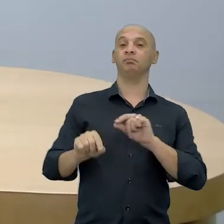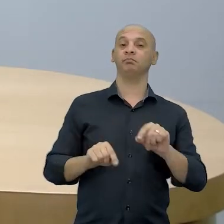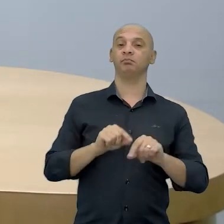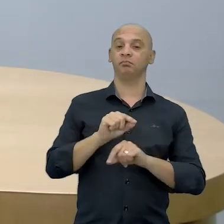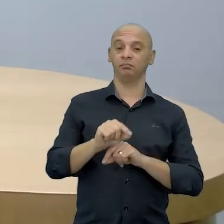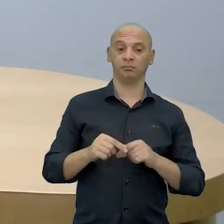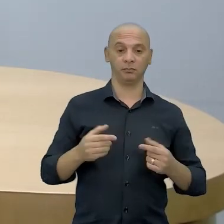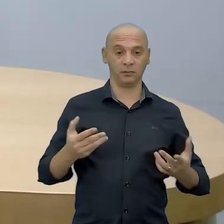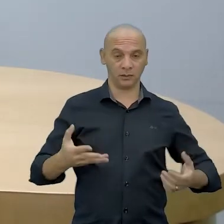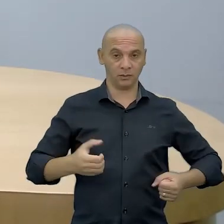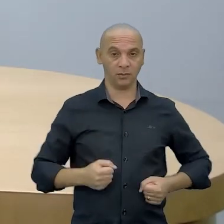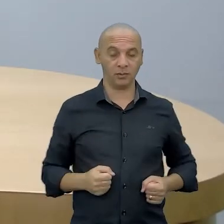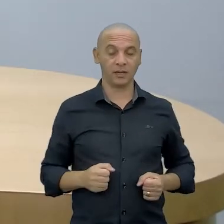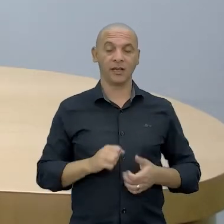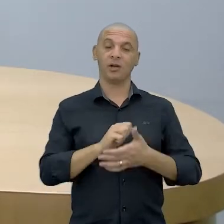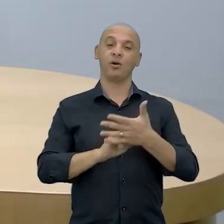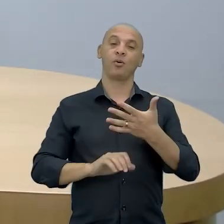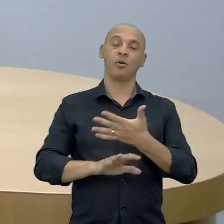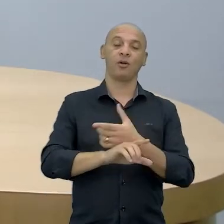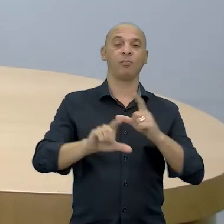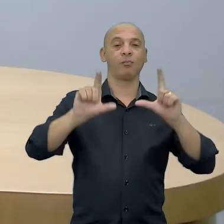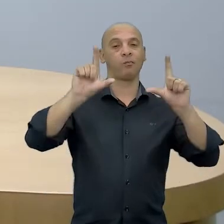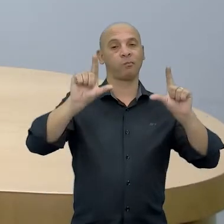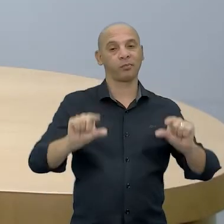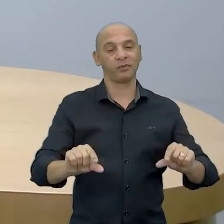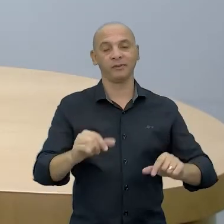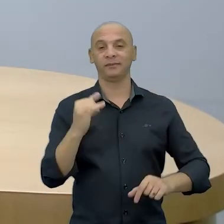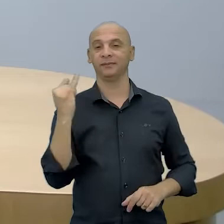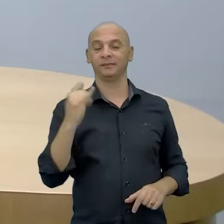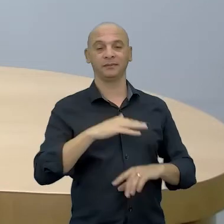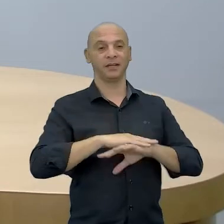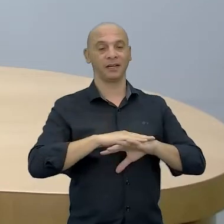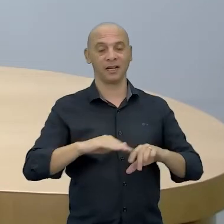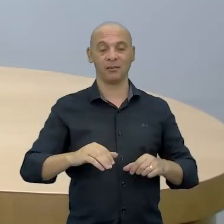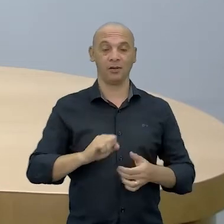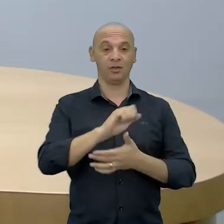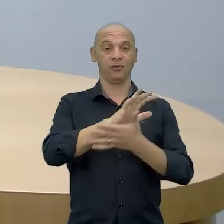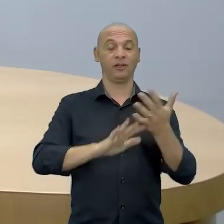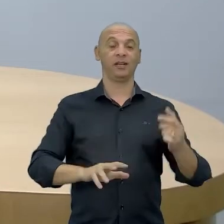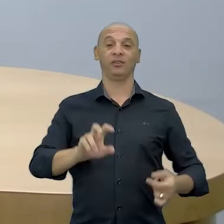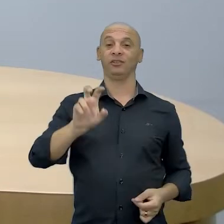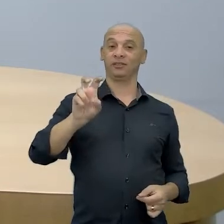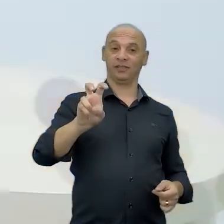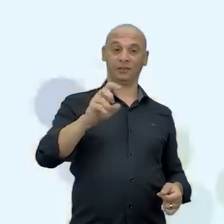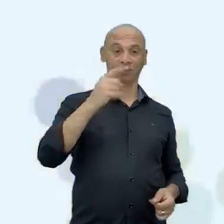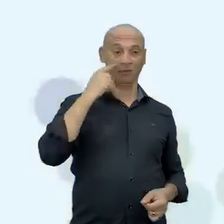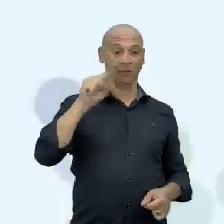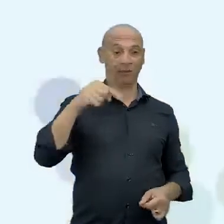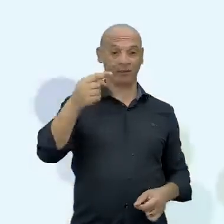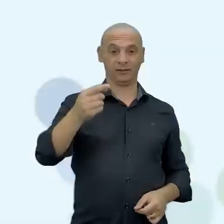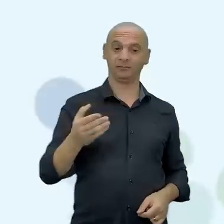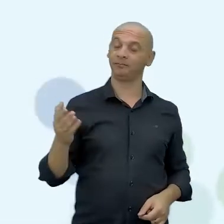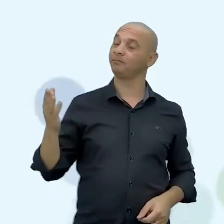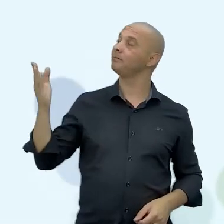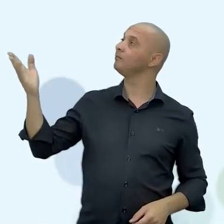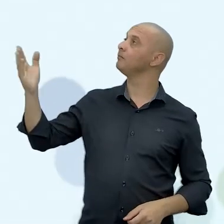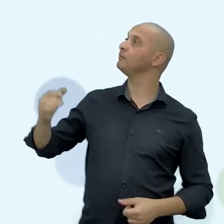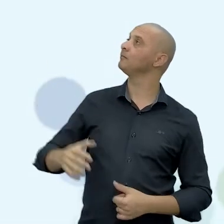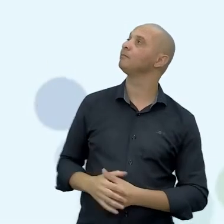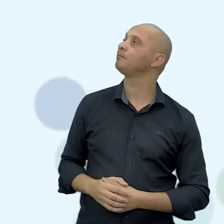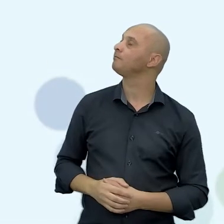aí finalizamos também o componente, e é interessante, né, isso com a atividade 5. Pode colocar aí na tela, por gentileza. Tá